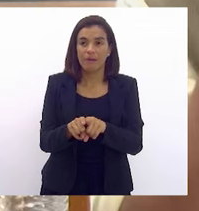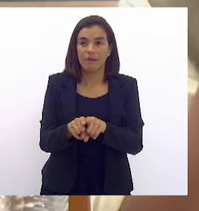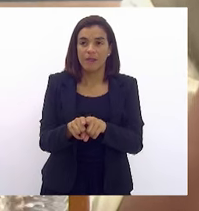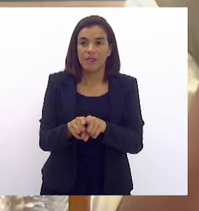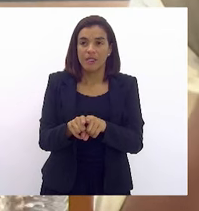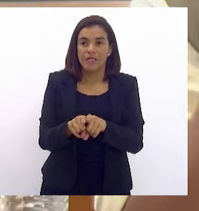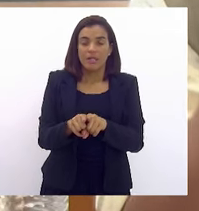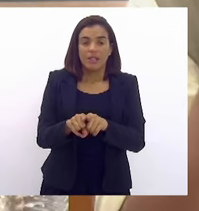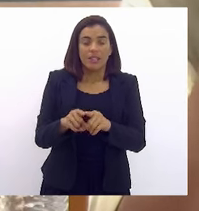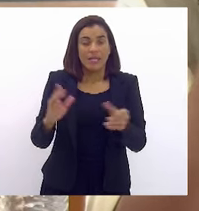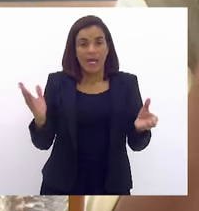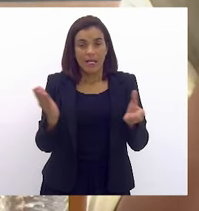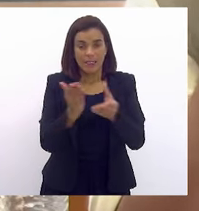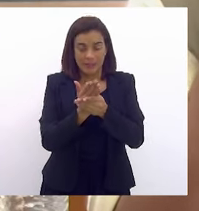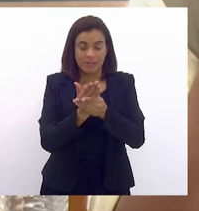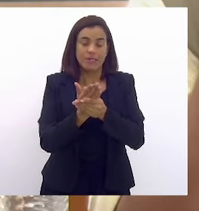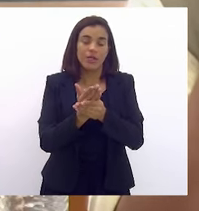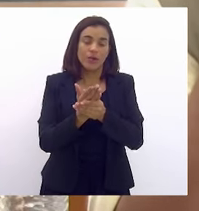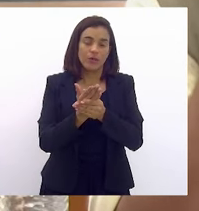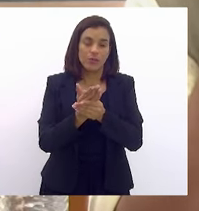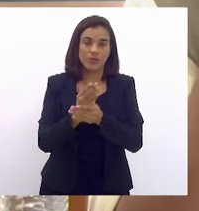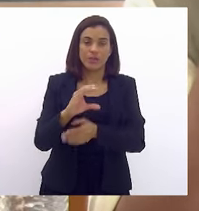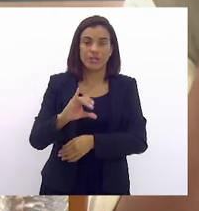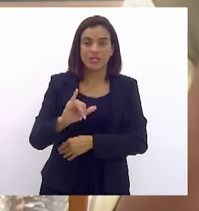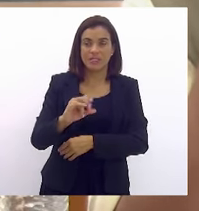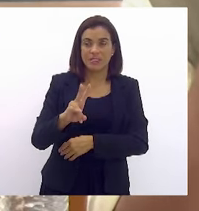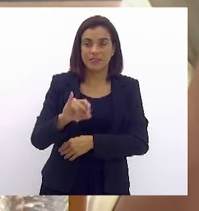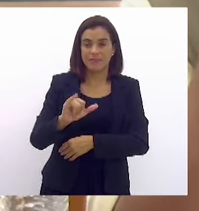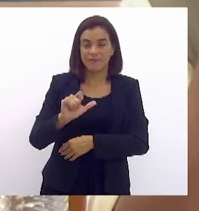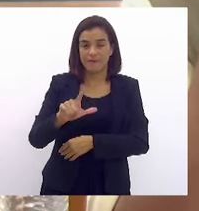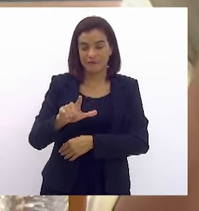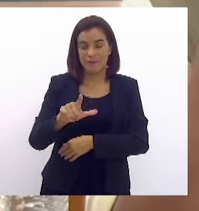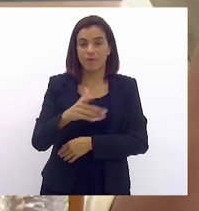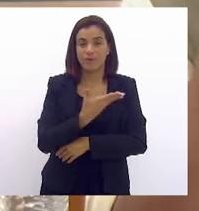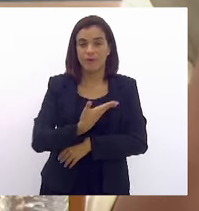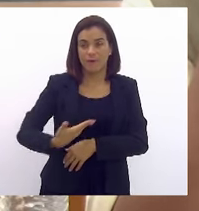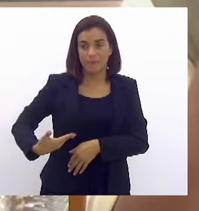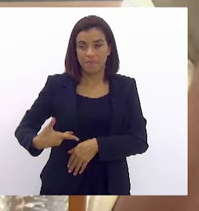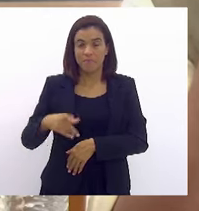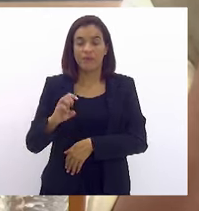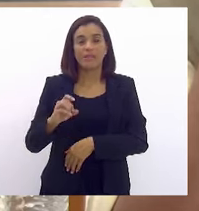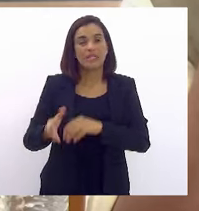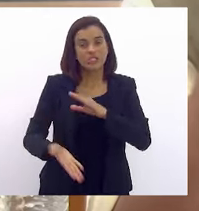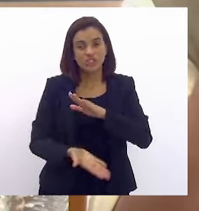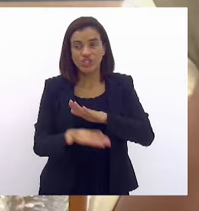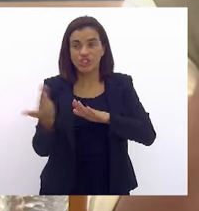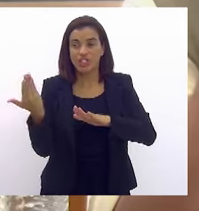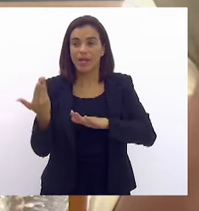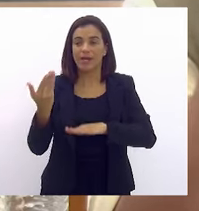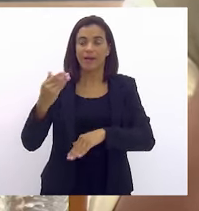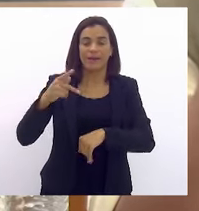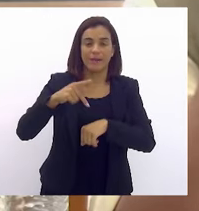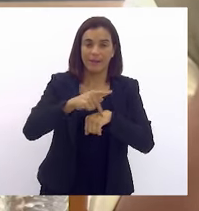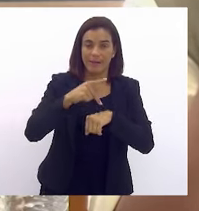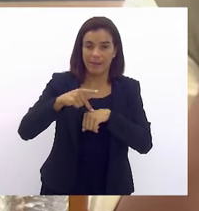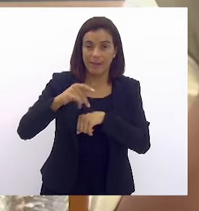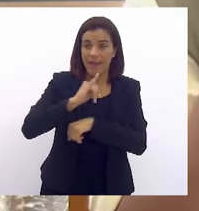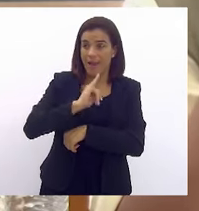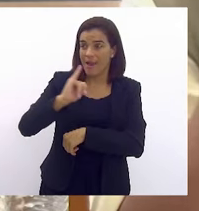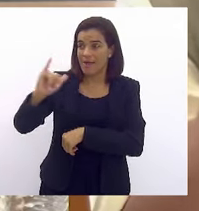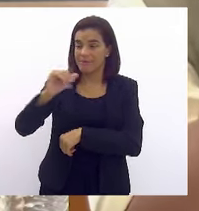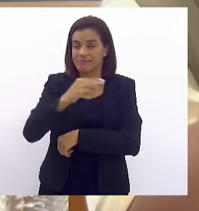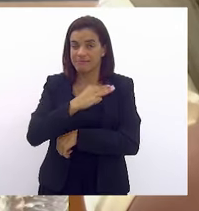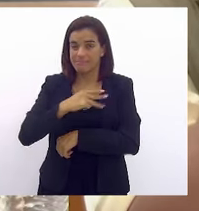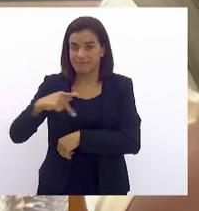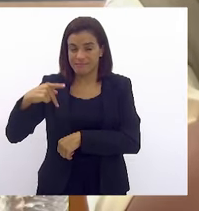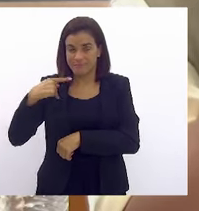na ação judicial, na ação civil pública. Né? Então, retirar as pedras que estão afetando os barcos tem que ser feito comunicando ao Ministério Público antes,